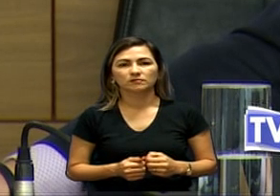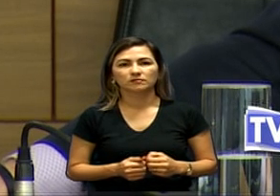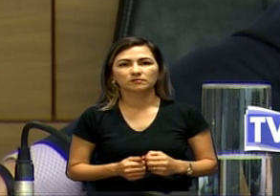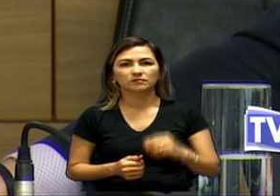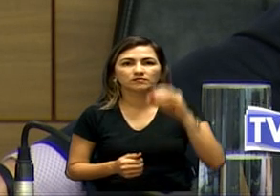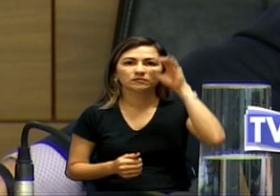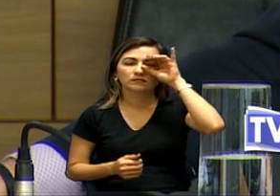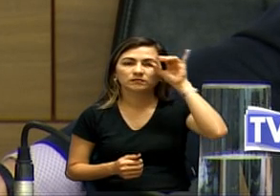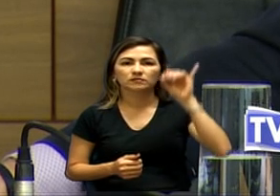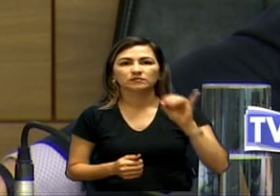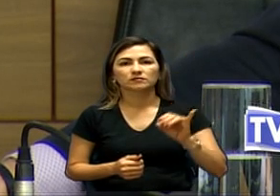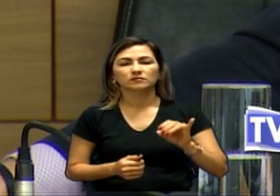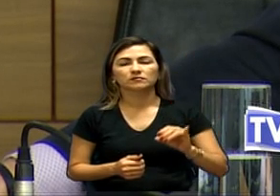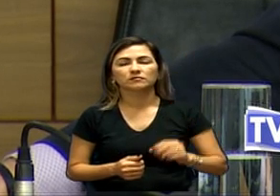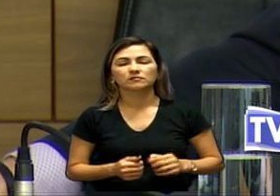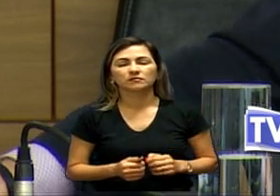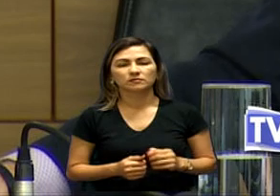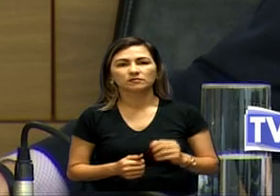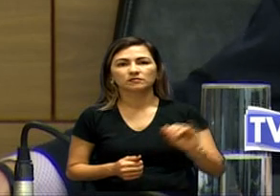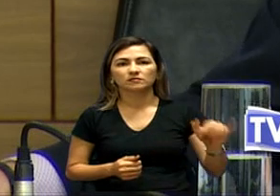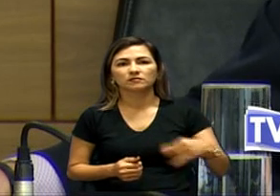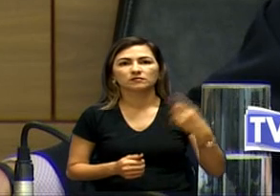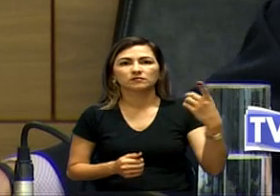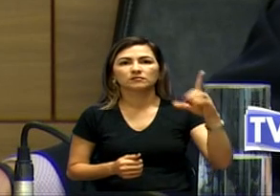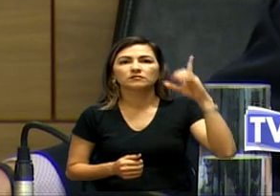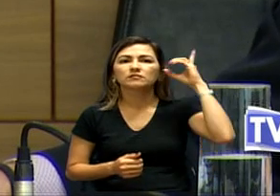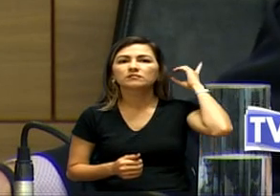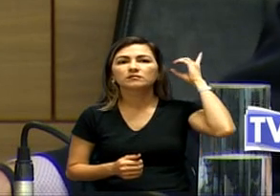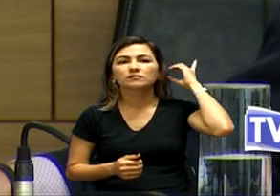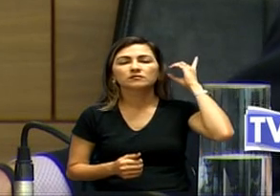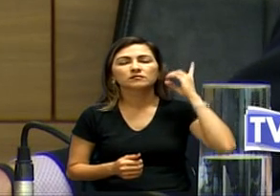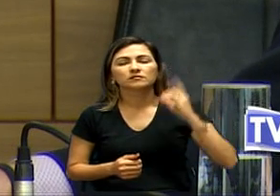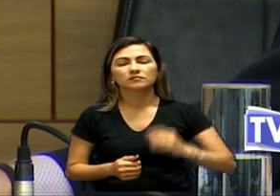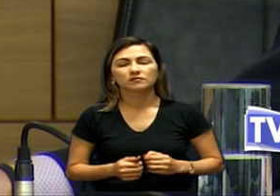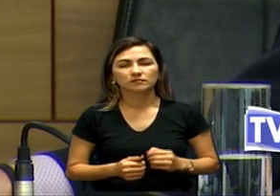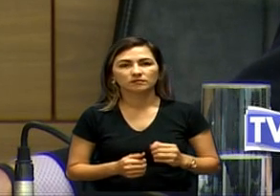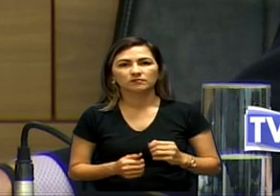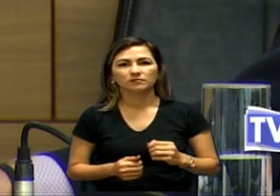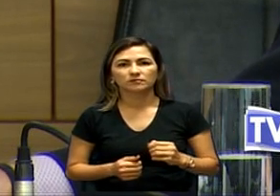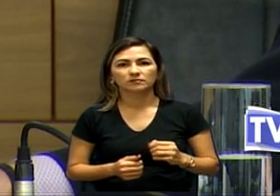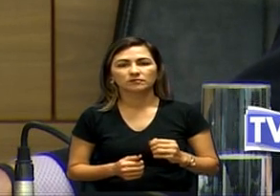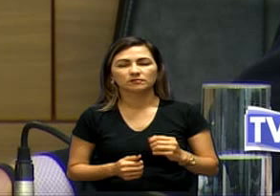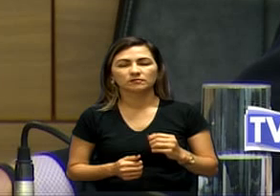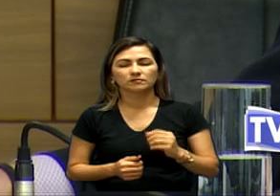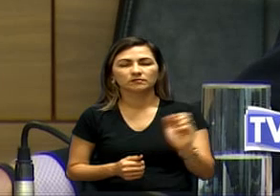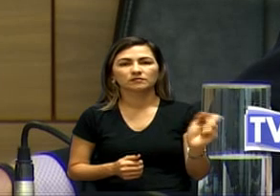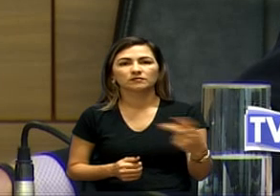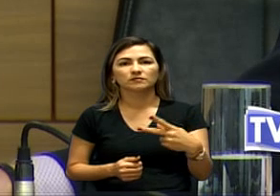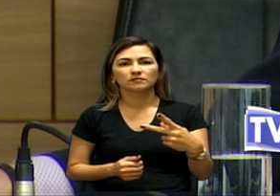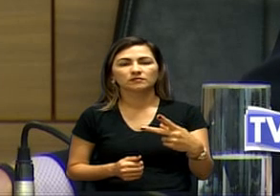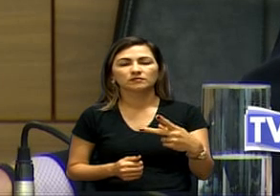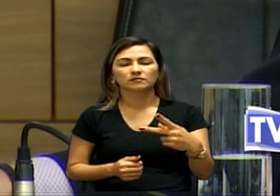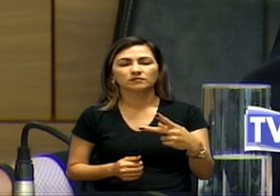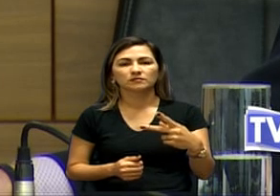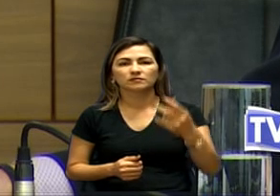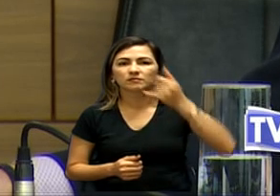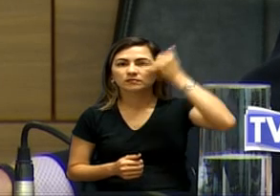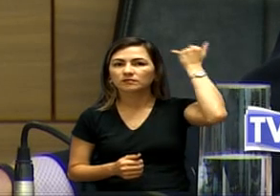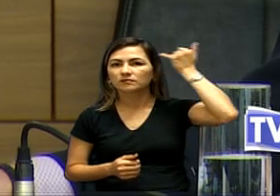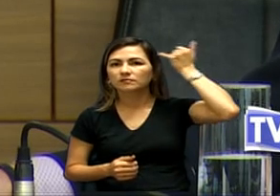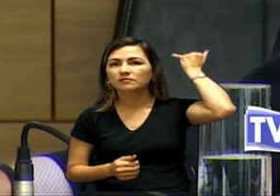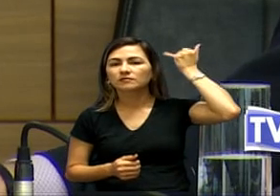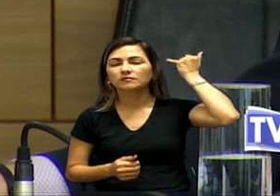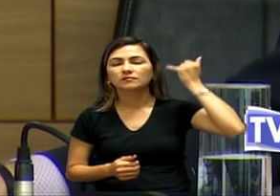Vereador Iara. Vereador João Donizete. Vereador Apolo. Vereador Irineu